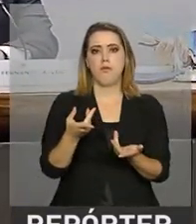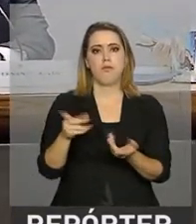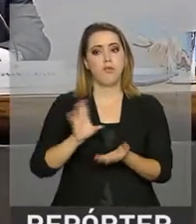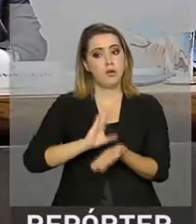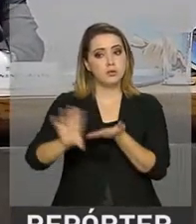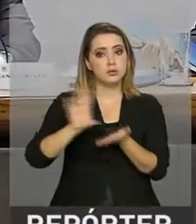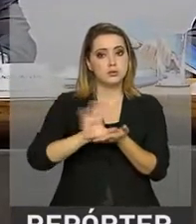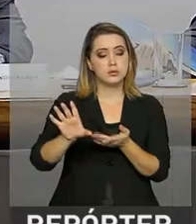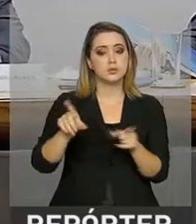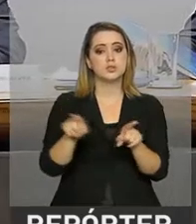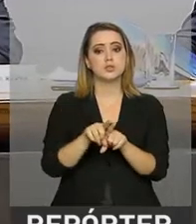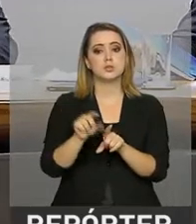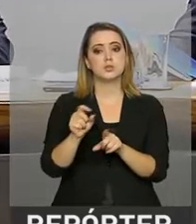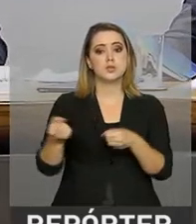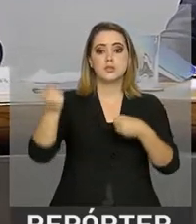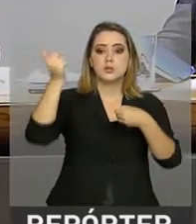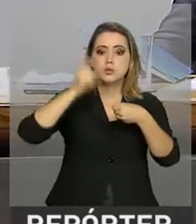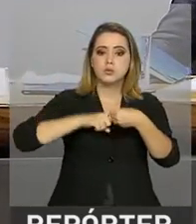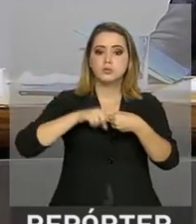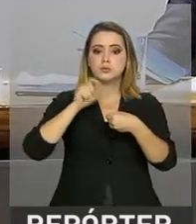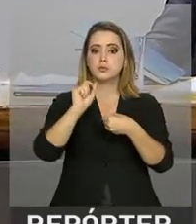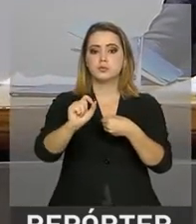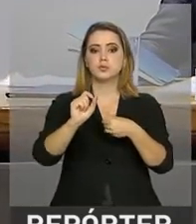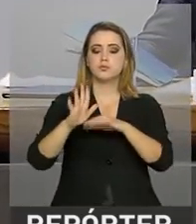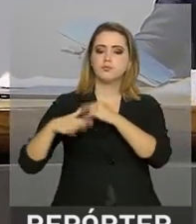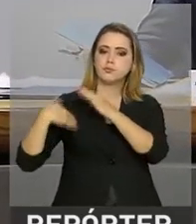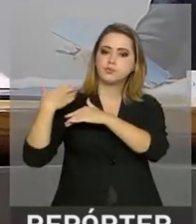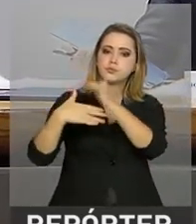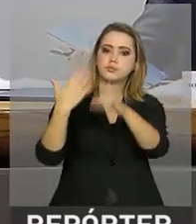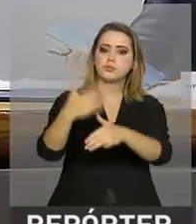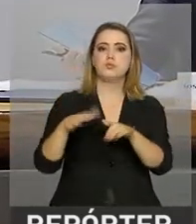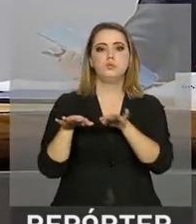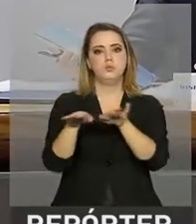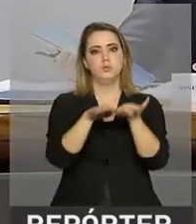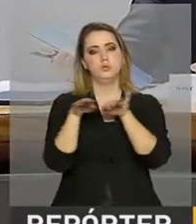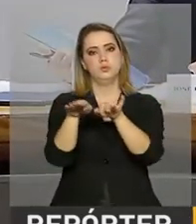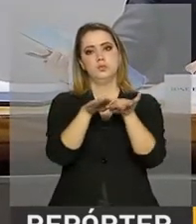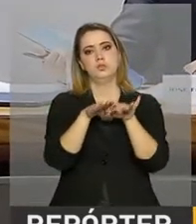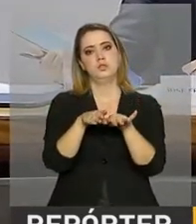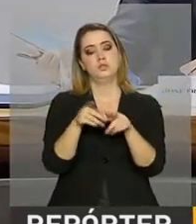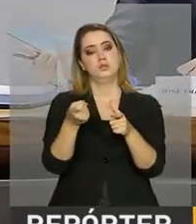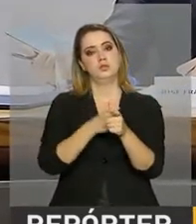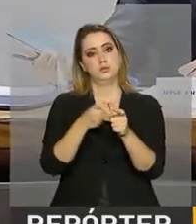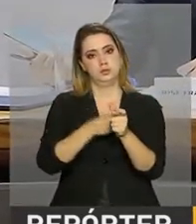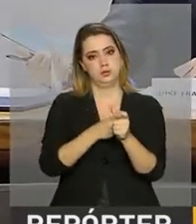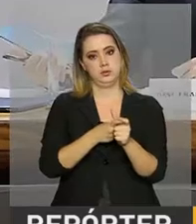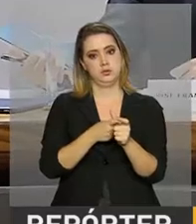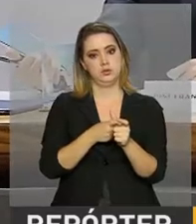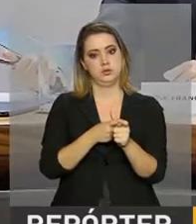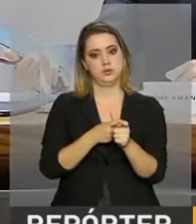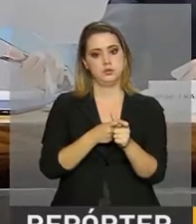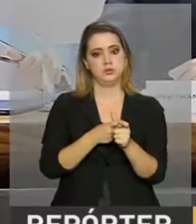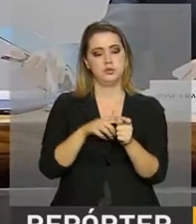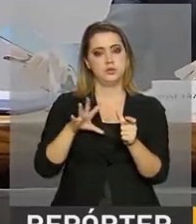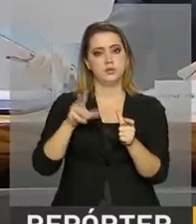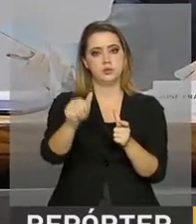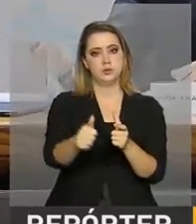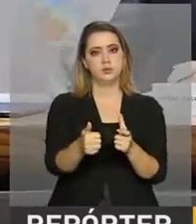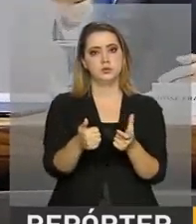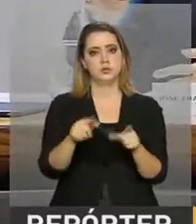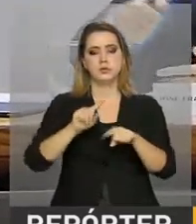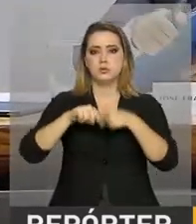brasil vai a voltar a uma trajetória primeiro de estabilidade da dívida pública geral do governo geral um todo